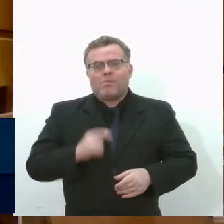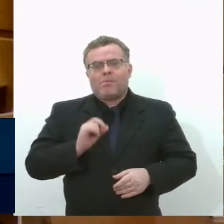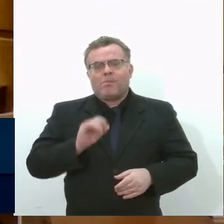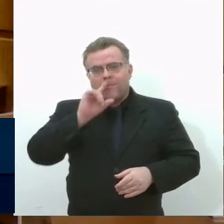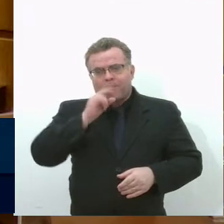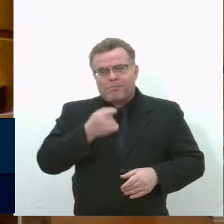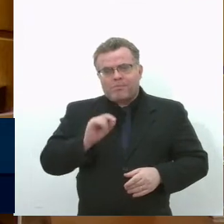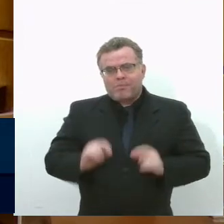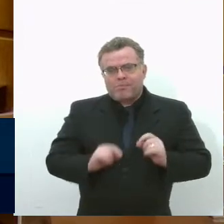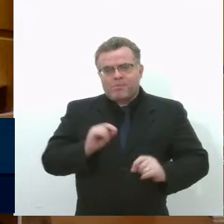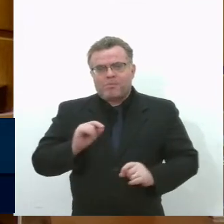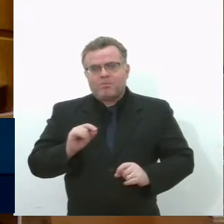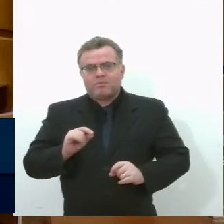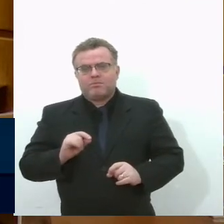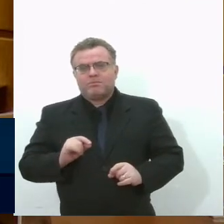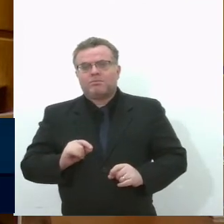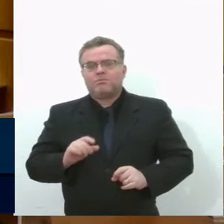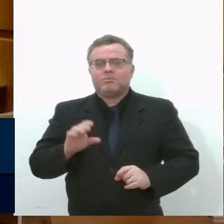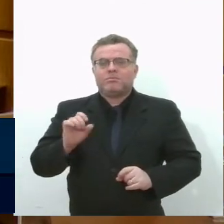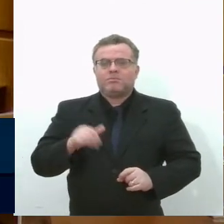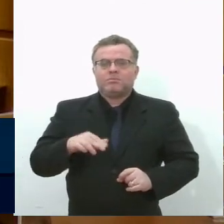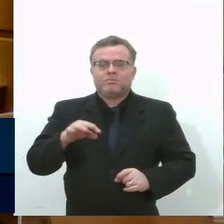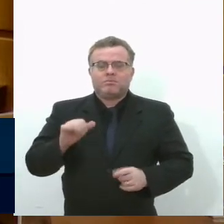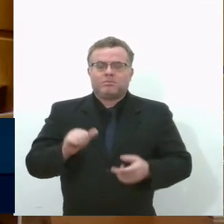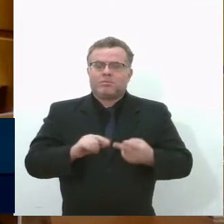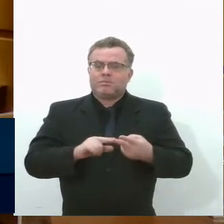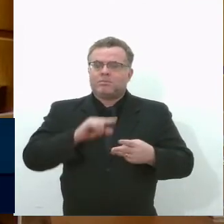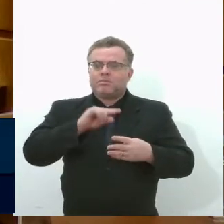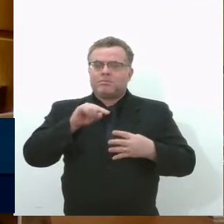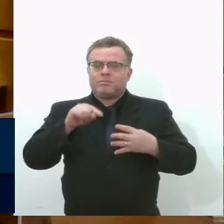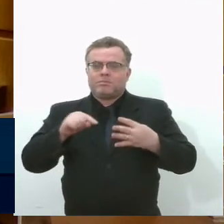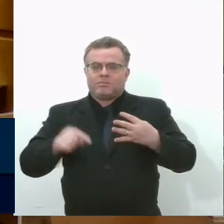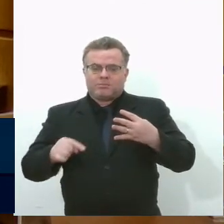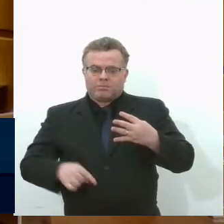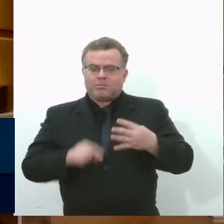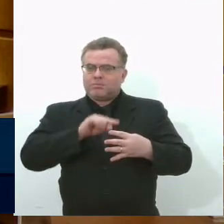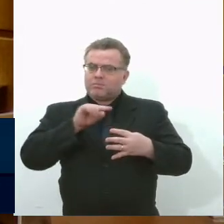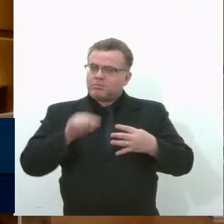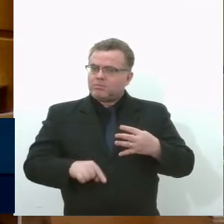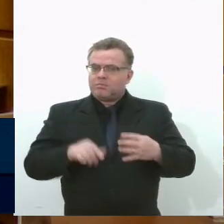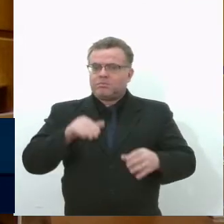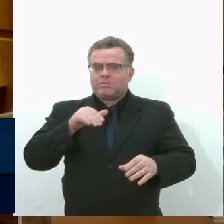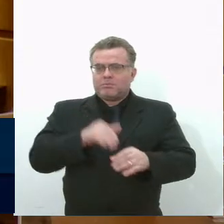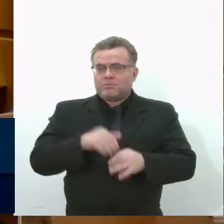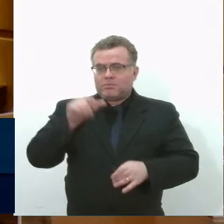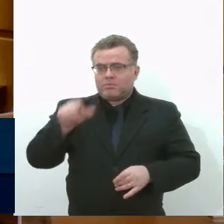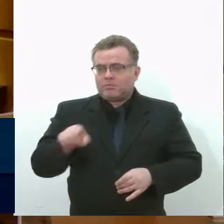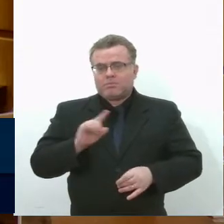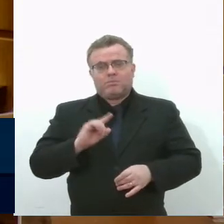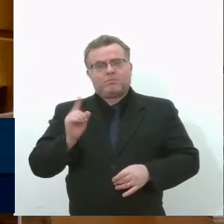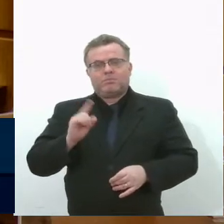votos no Santa Maria, zona de expansão, Marivã, Santa Maria,